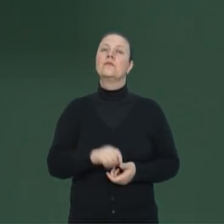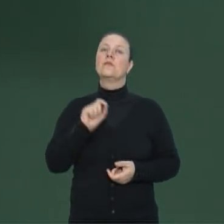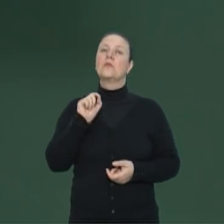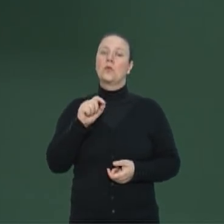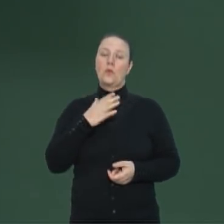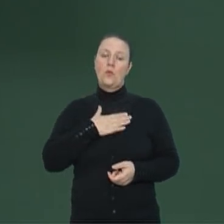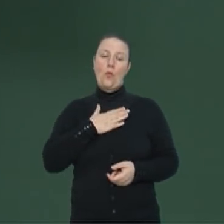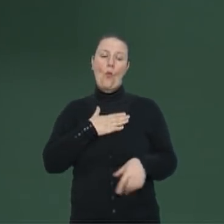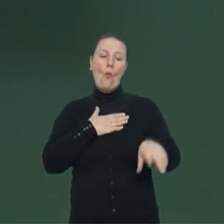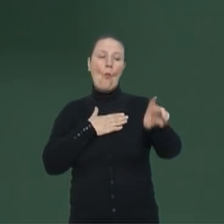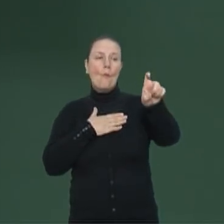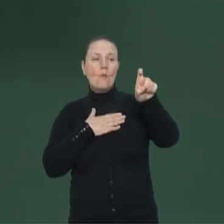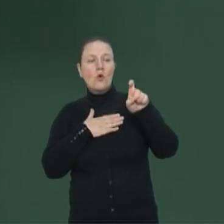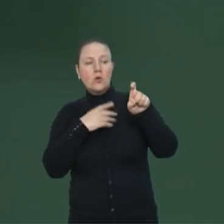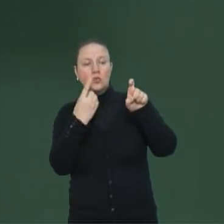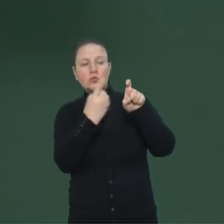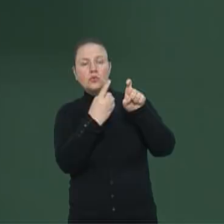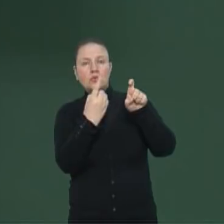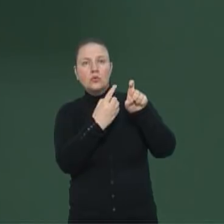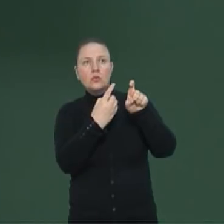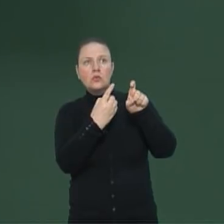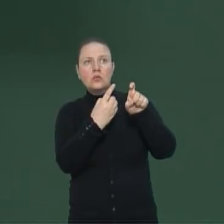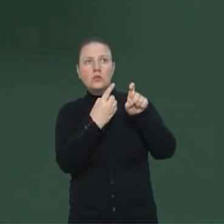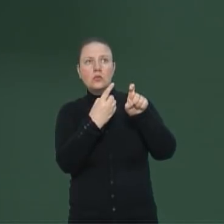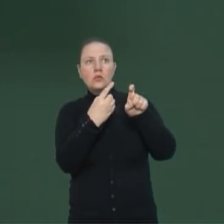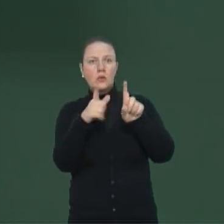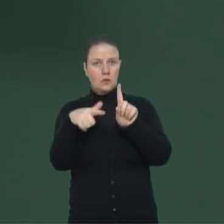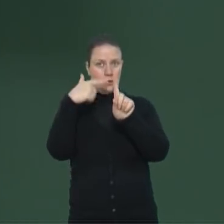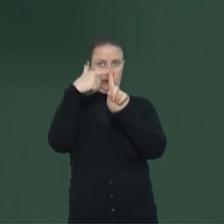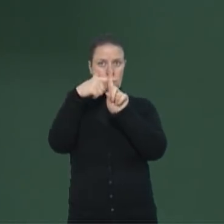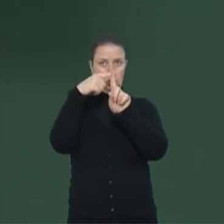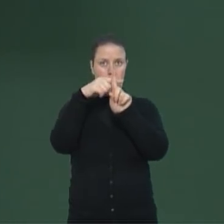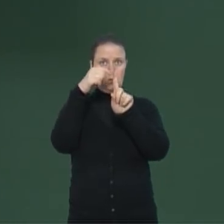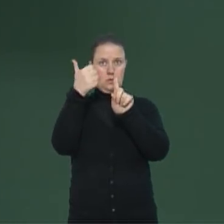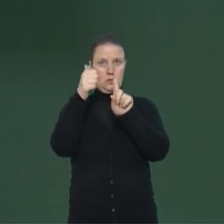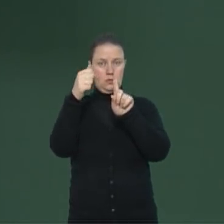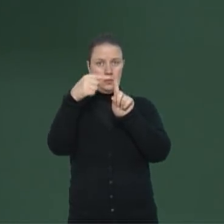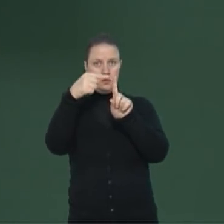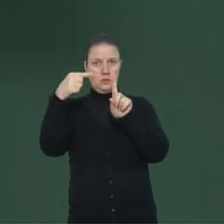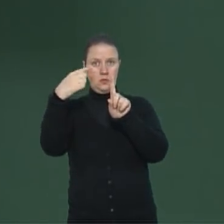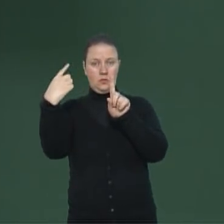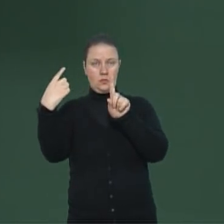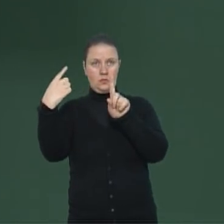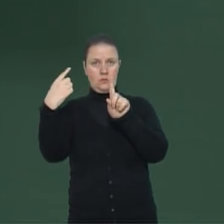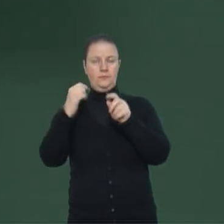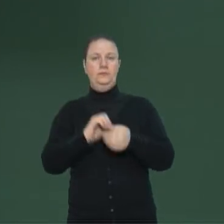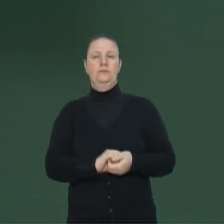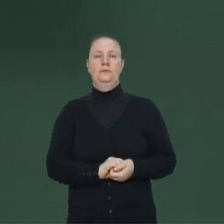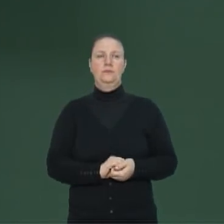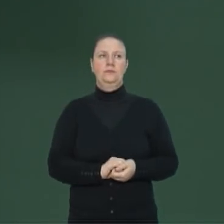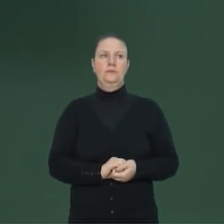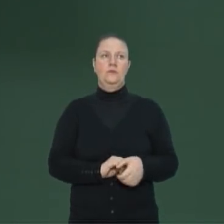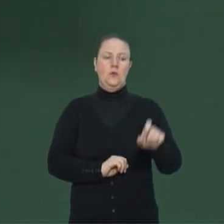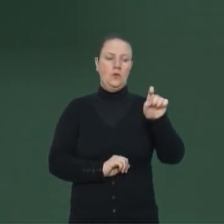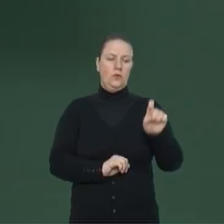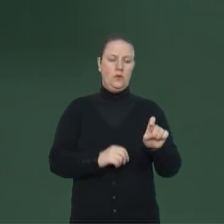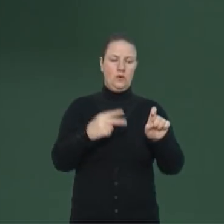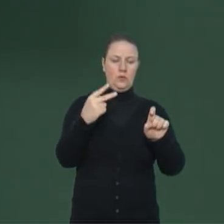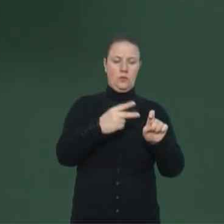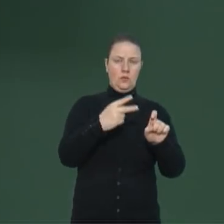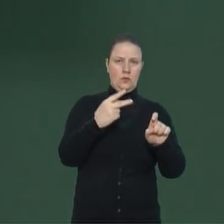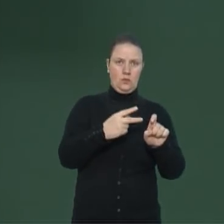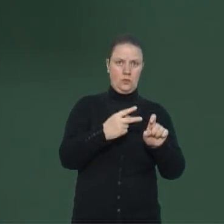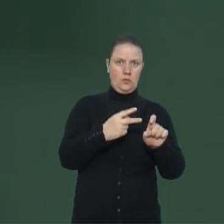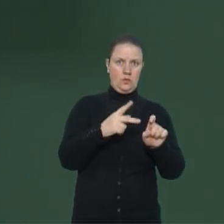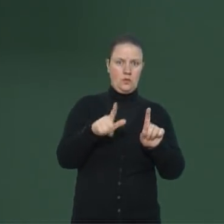meu x1 é utilizando o mais. Então, vai ficar mais 11 menos 1. Aqui sempre vai ser menos 1, né? Aqui eu vou usar mais e menos.